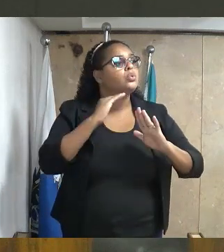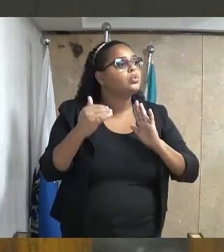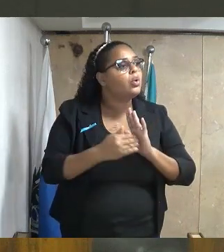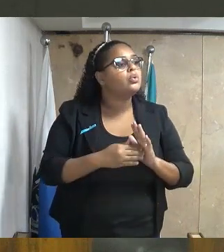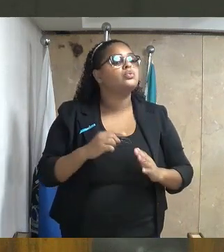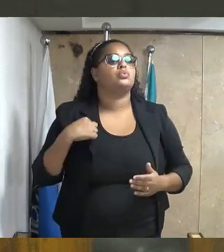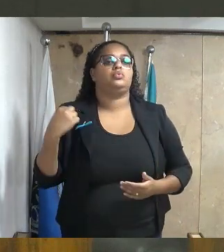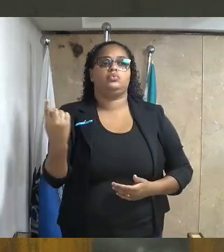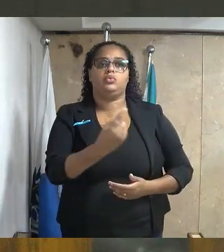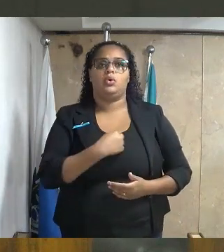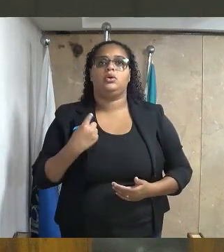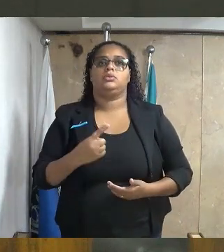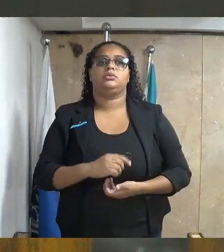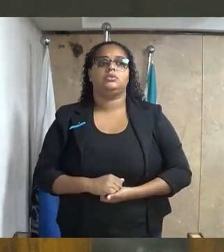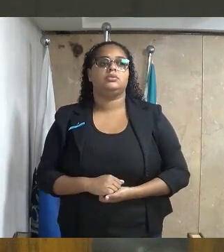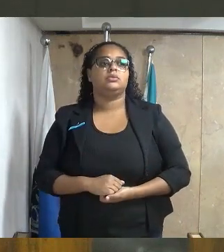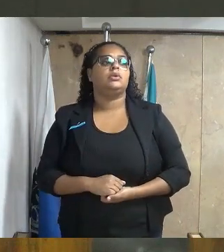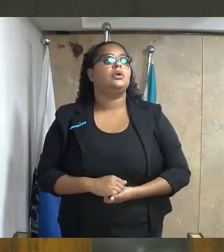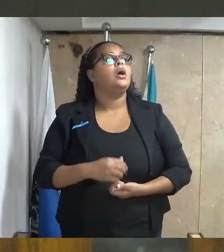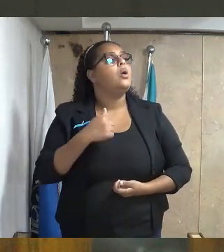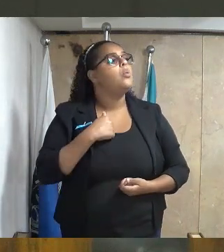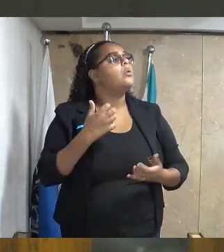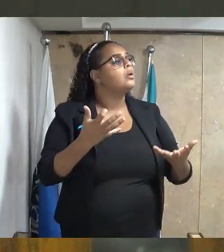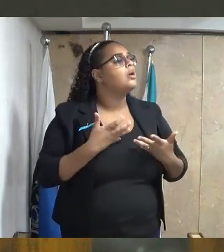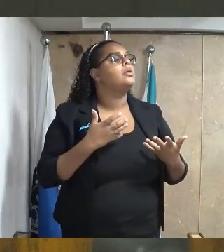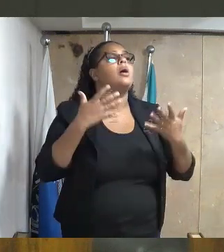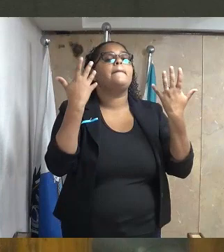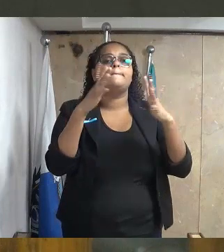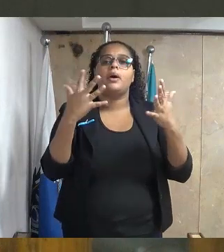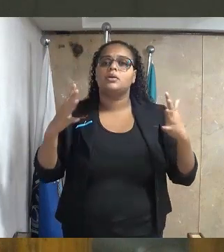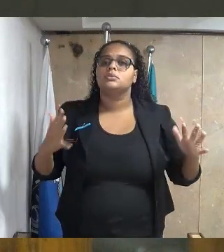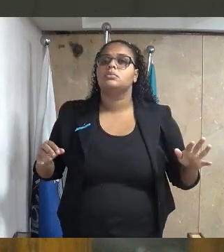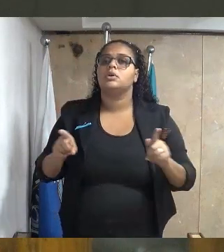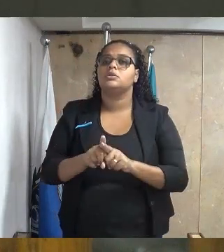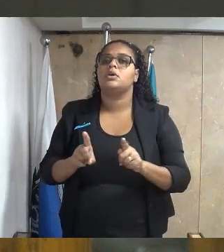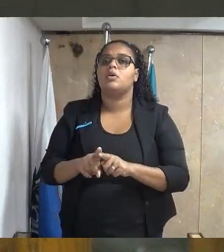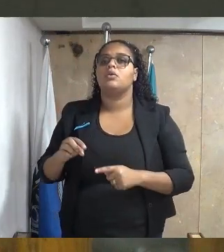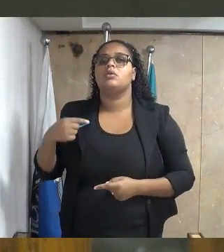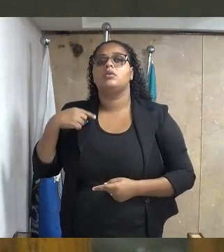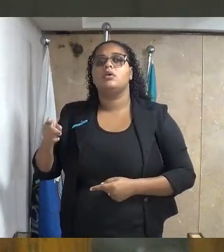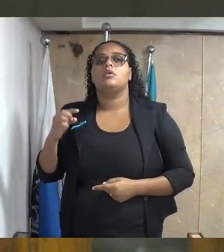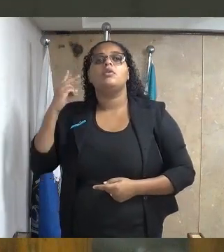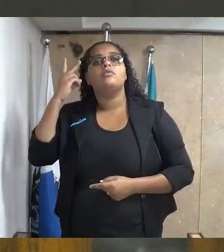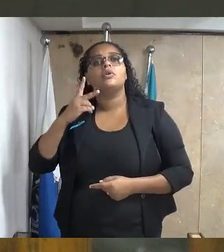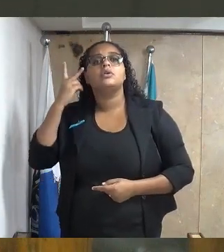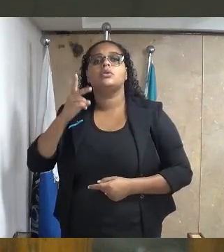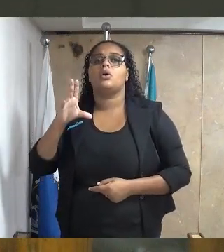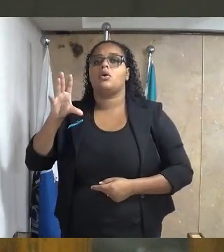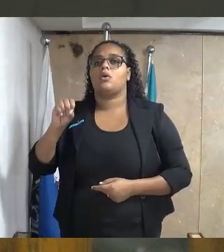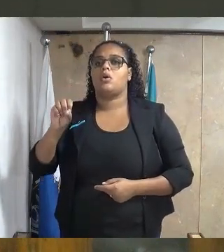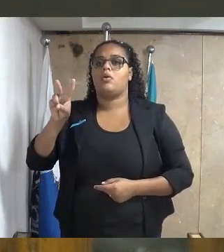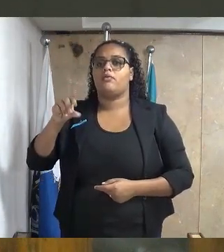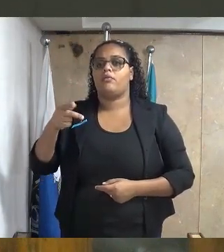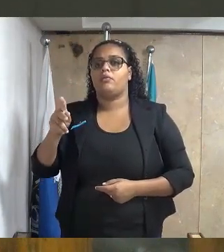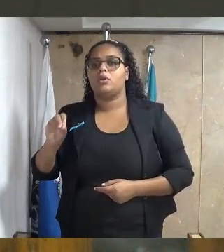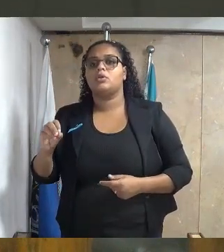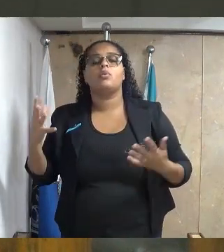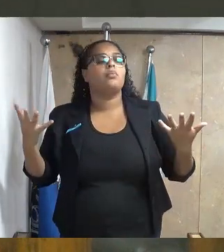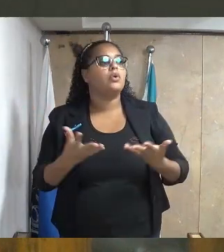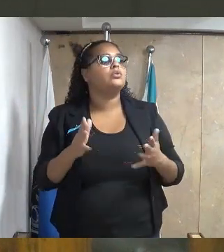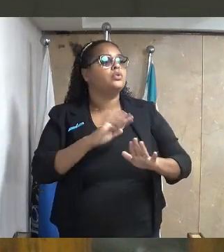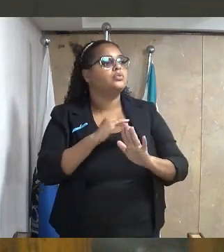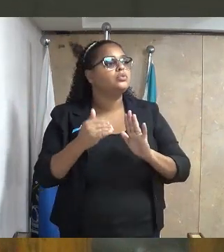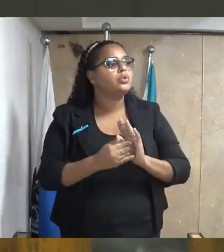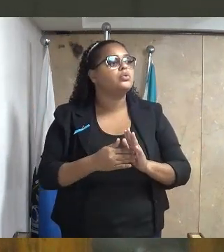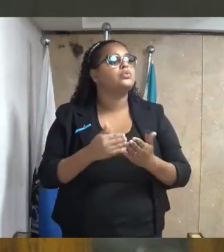aqui desta casa. Então, quero parabenizar meu companheiro Clovinho, deixar o abraço, não só meu, mas como todos